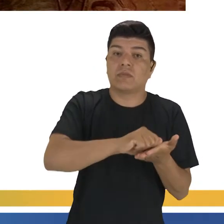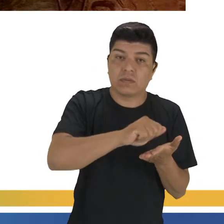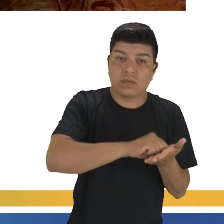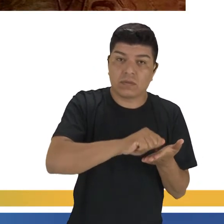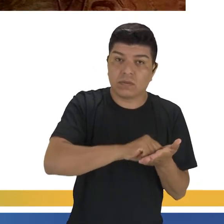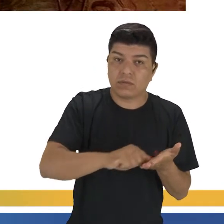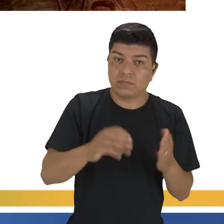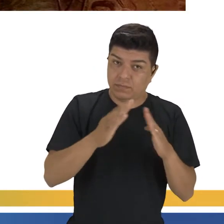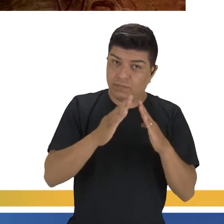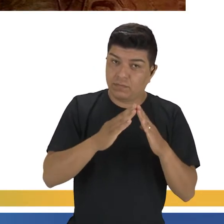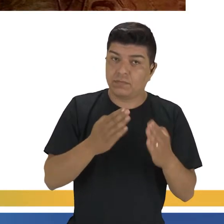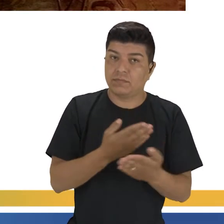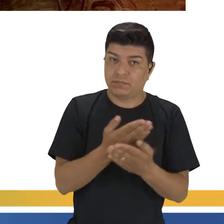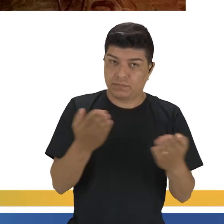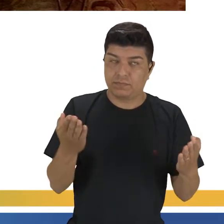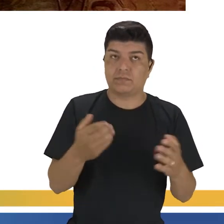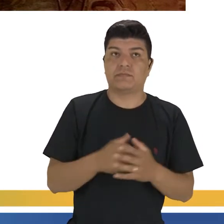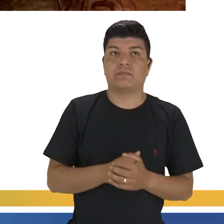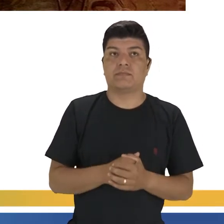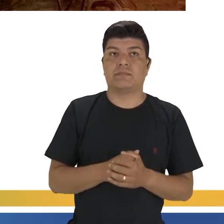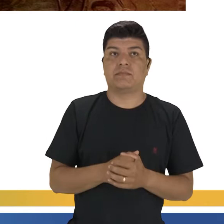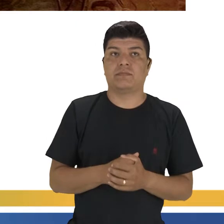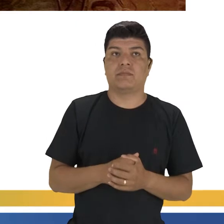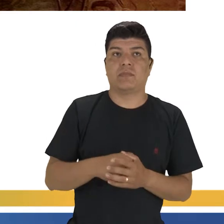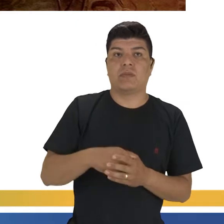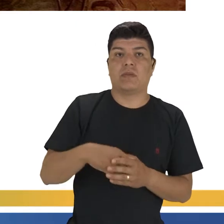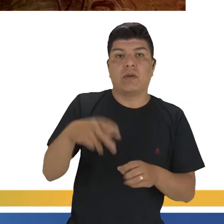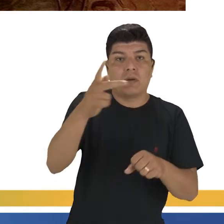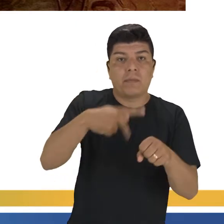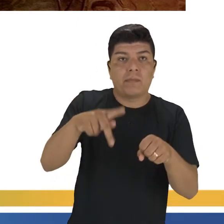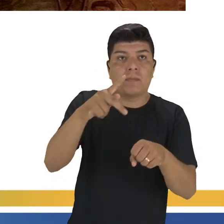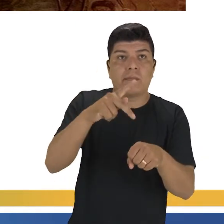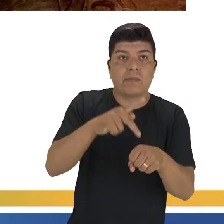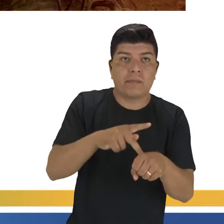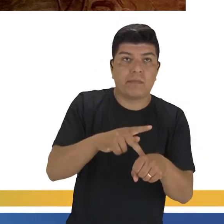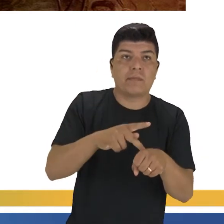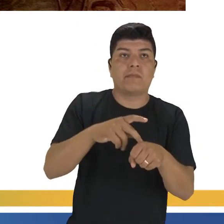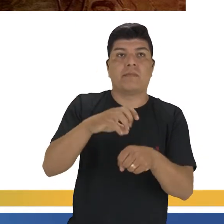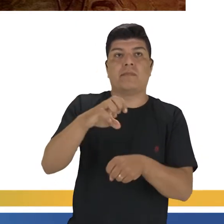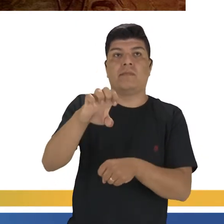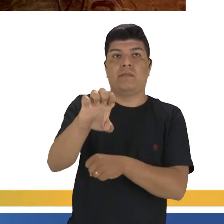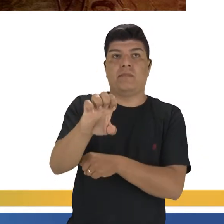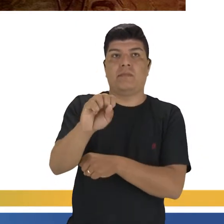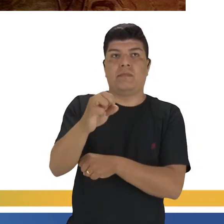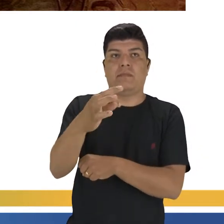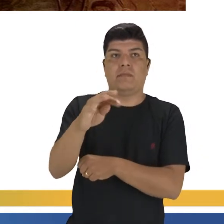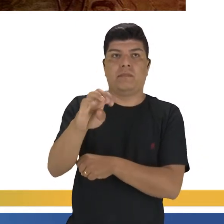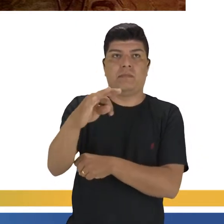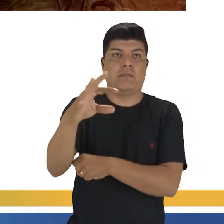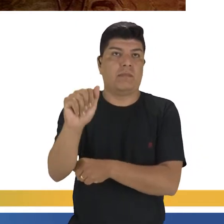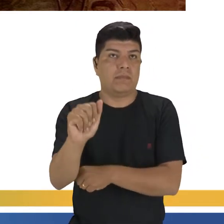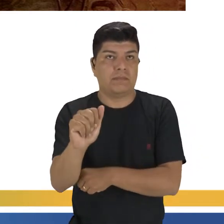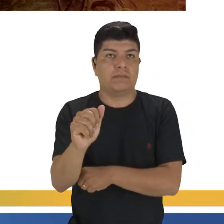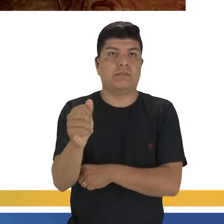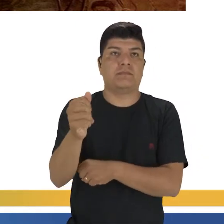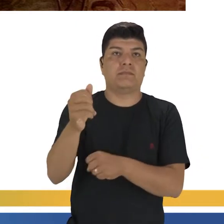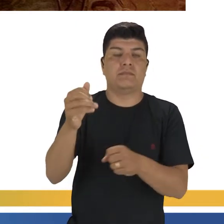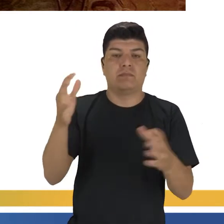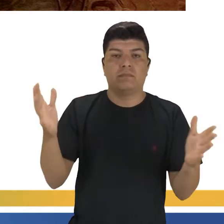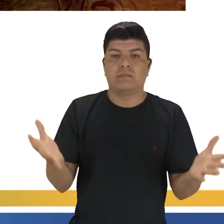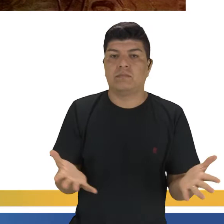aí, para fechar o raciocínio. Nacionalismo, estética nativista, exaltação